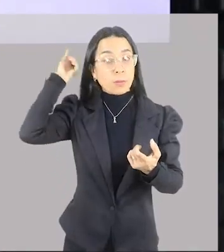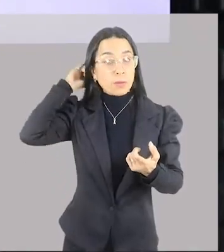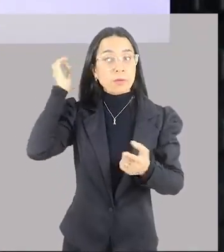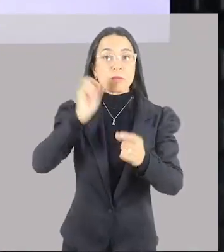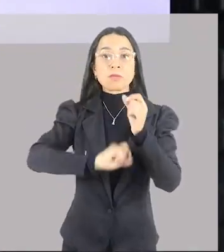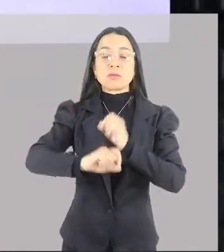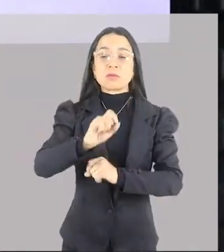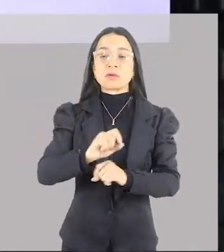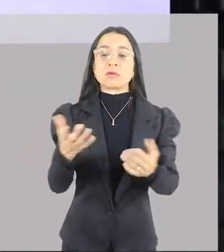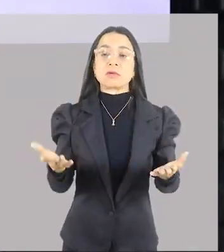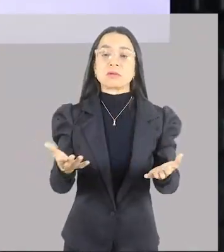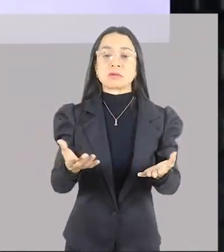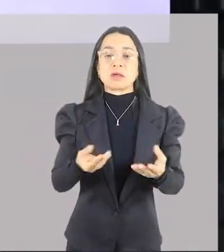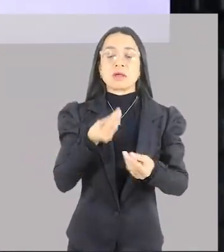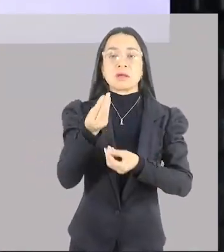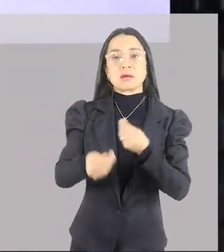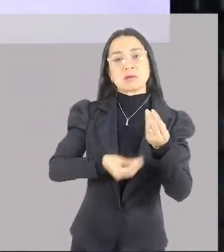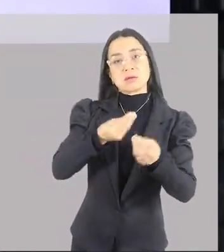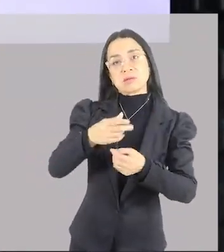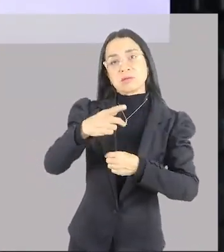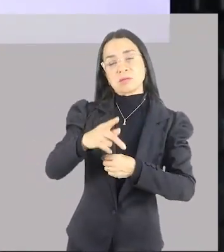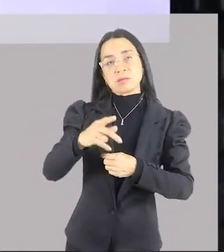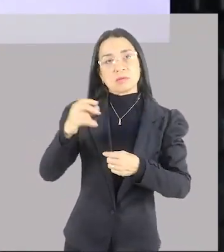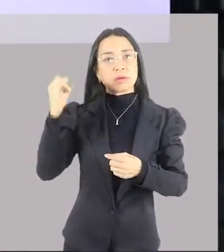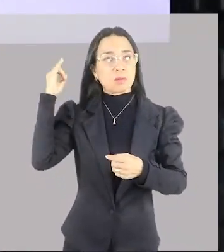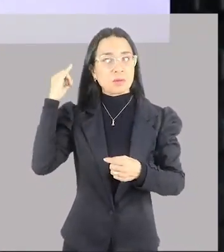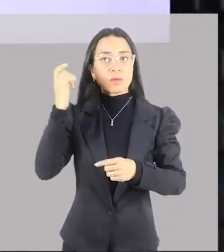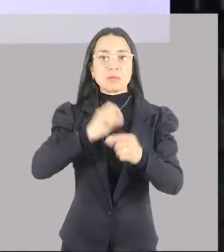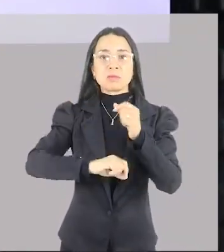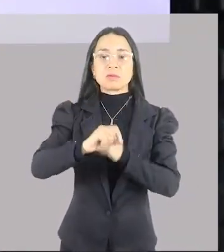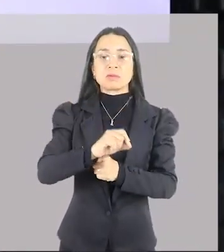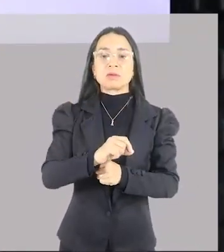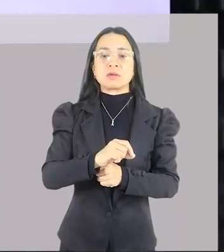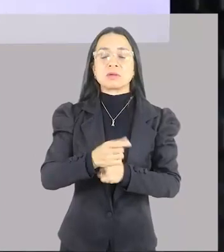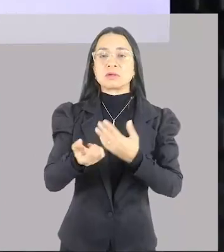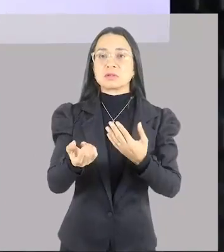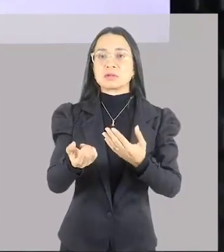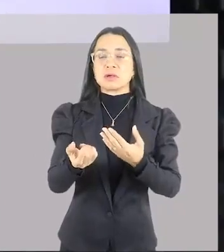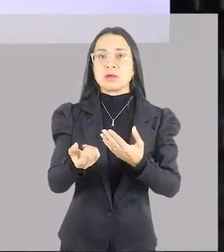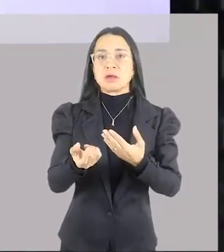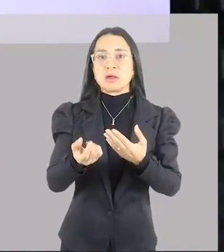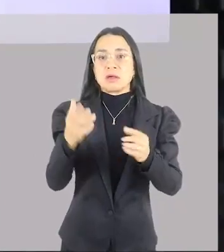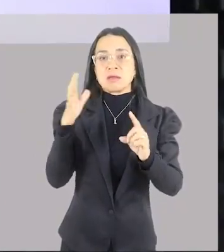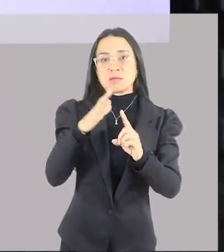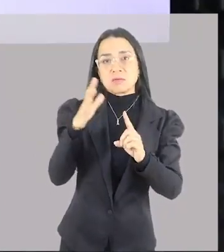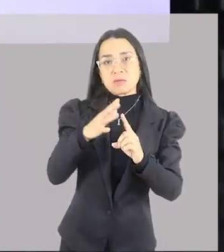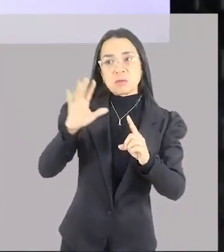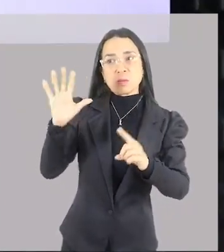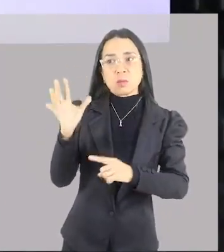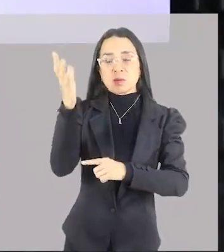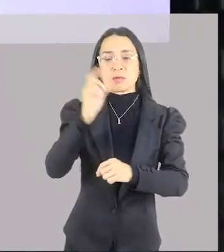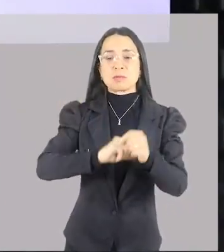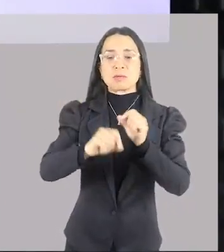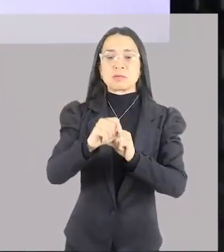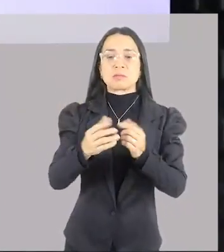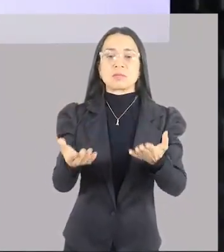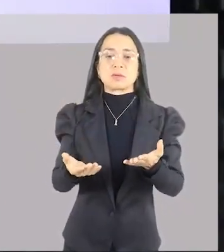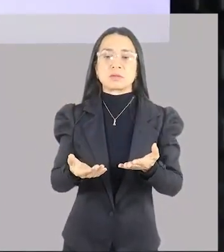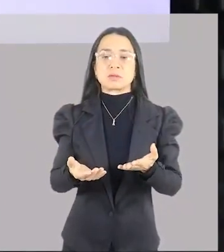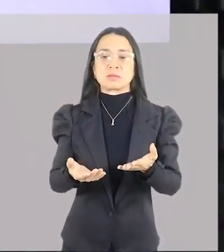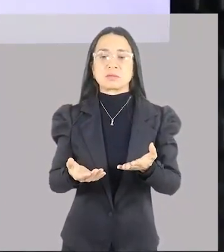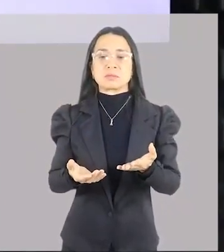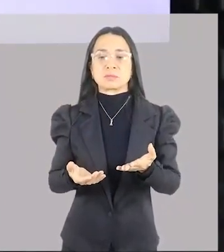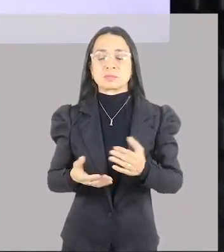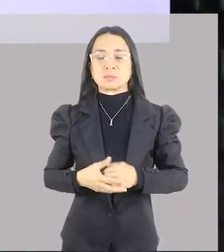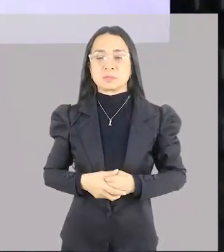aquilo que está, é a forma que o seu inconsciente deu para aquela situação. É um aspecto que ele coloca aqui como